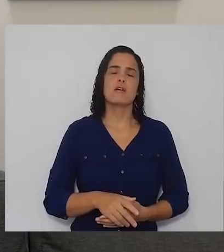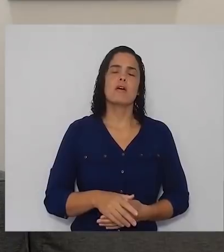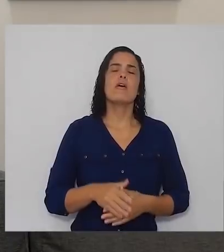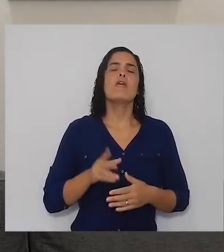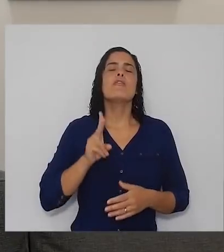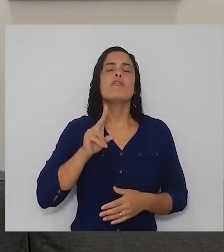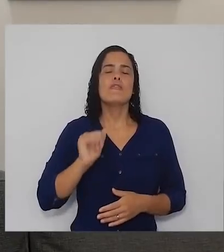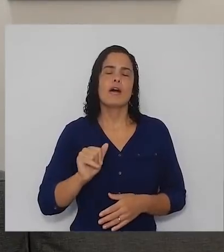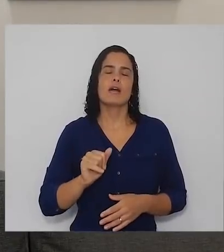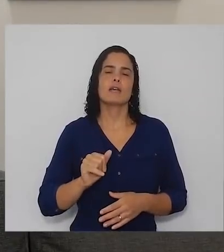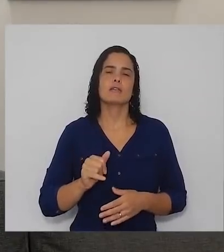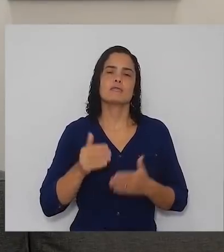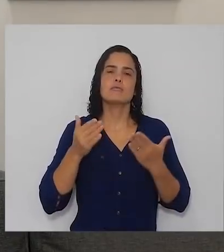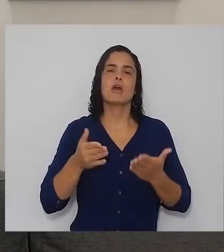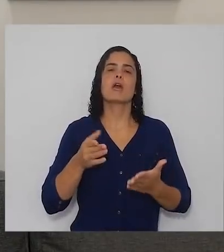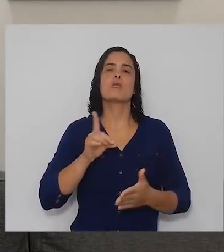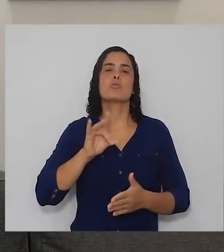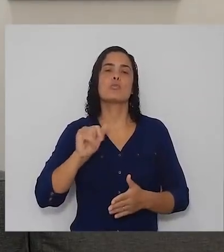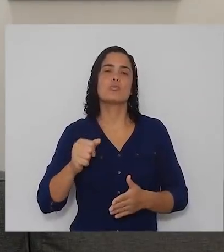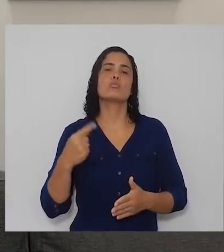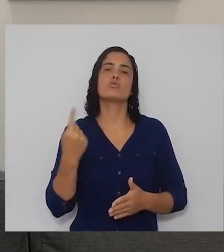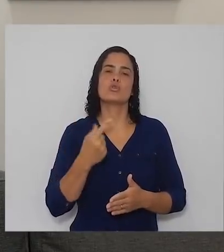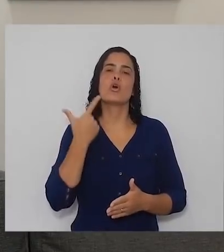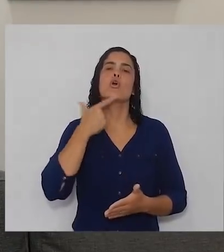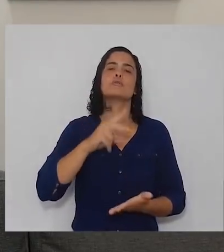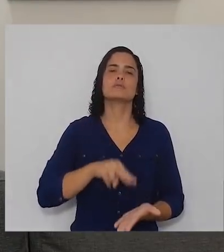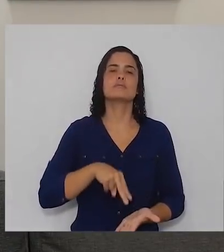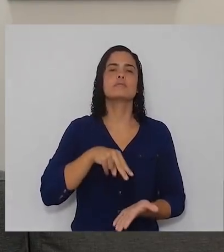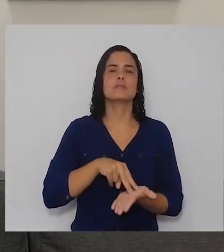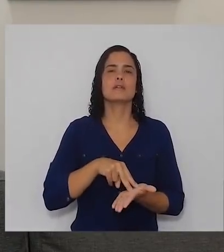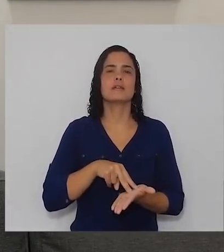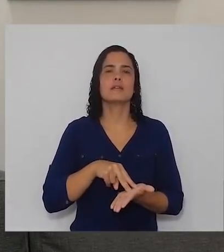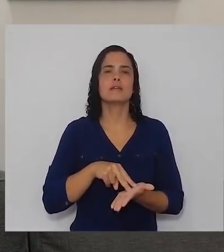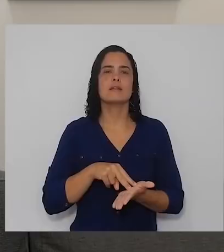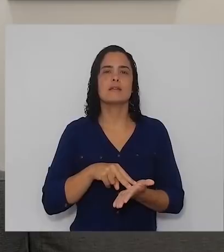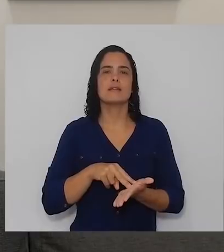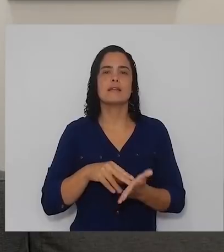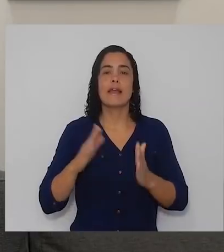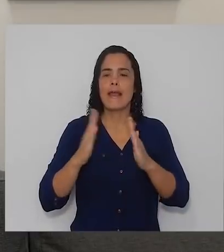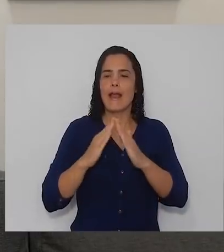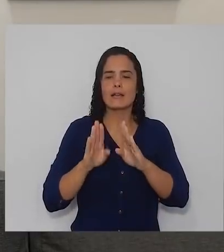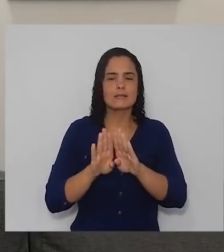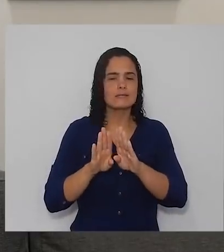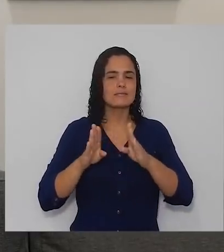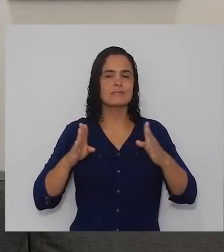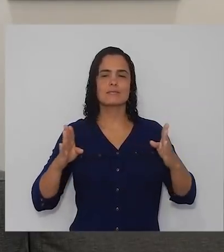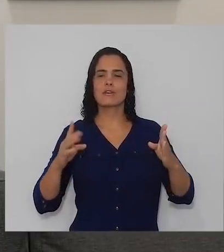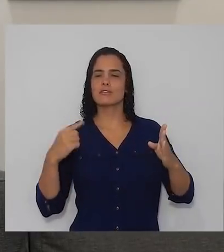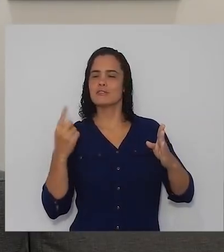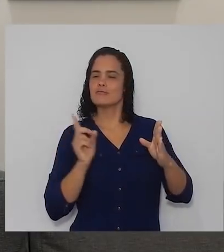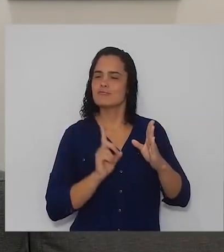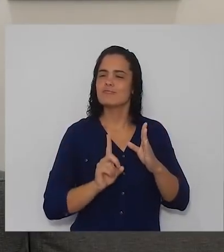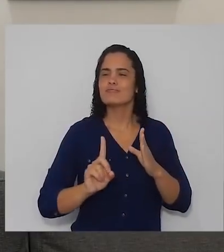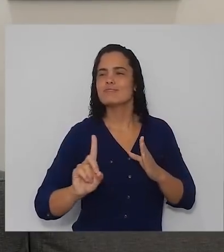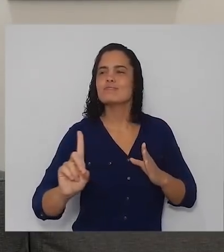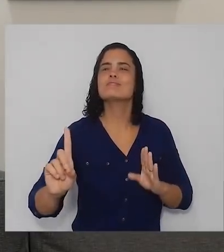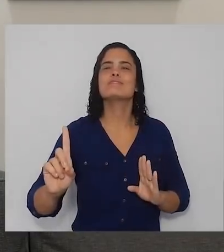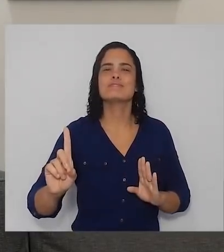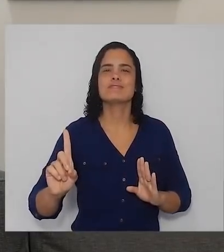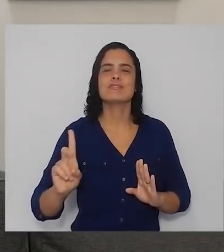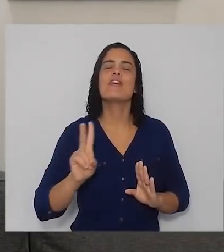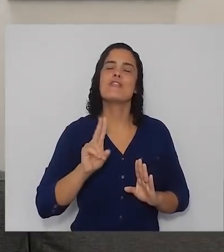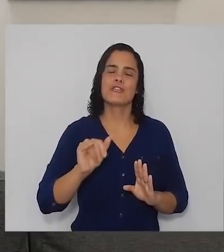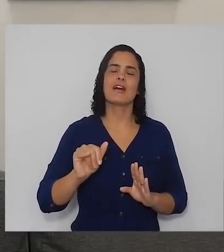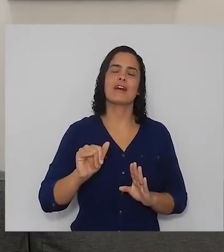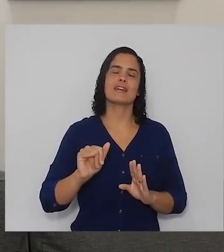o próximo passo. Chegará o dia em que nós nos levantaremos. Chegará o dia em que nós sairemos novamente. Chegará o dia em que